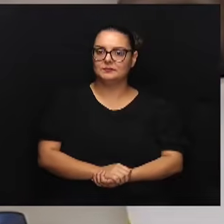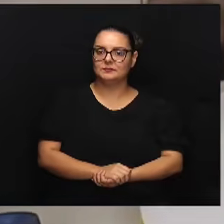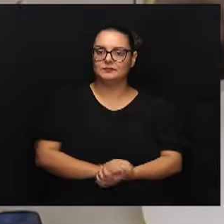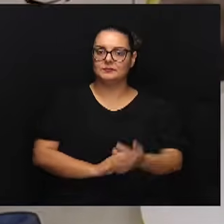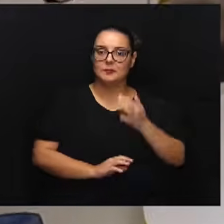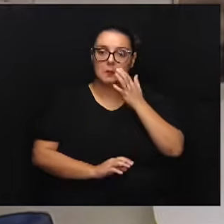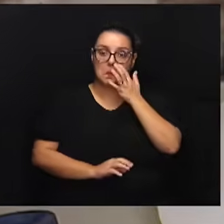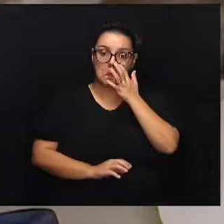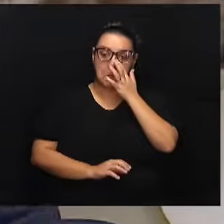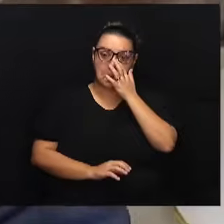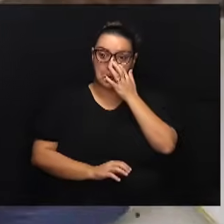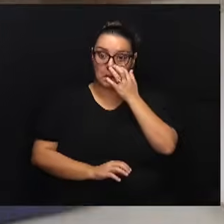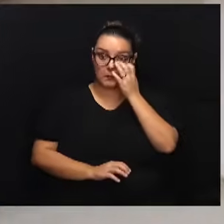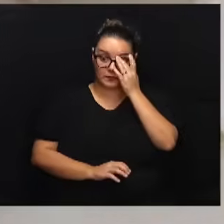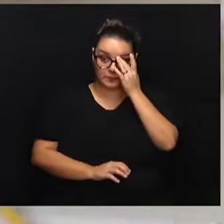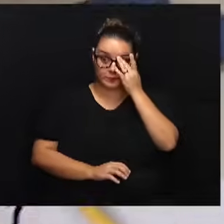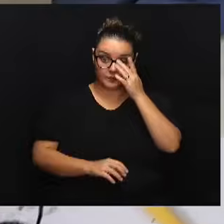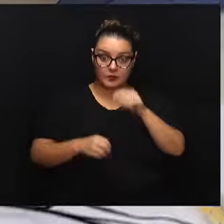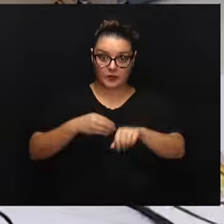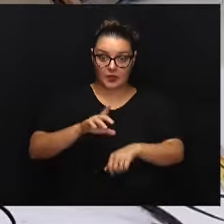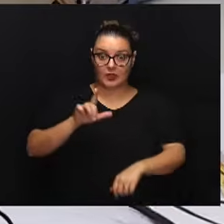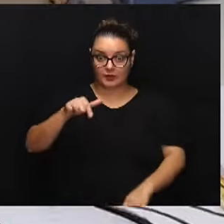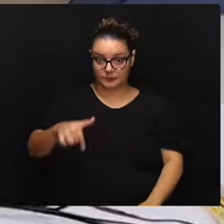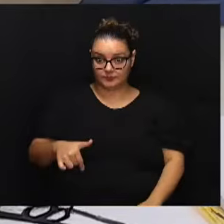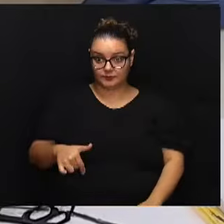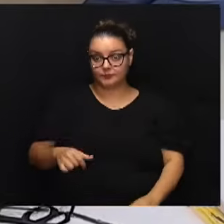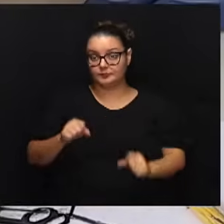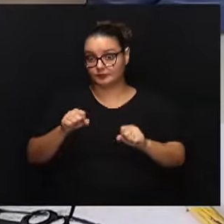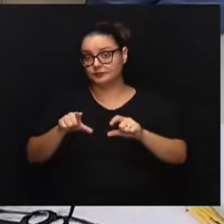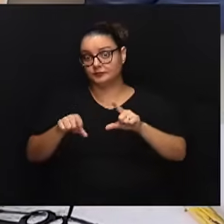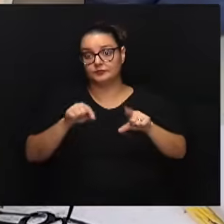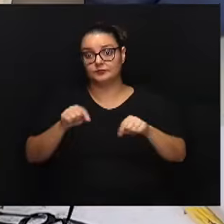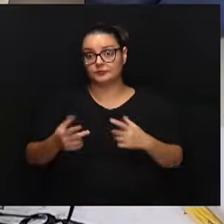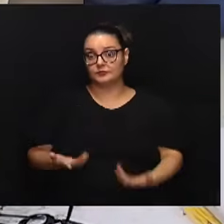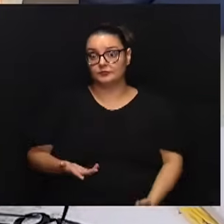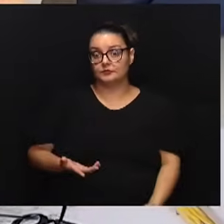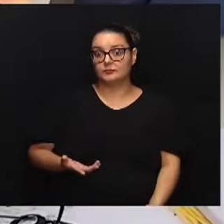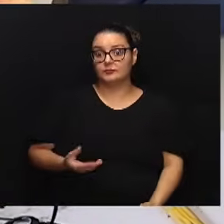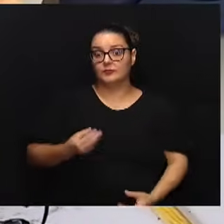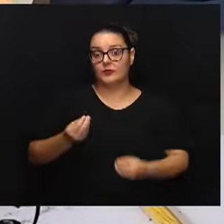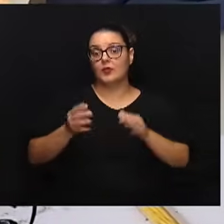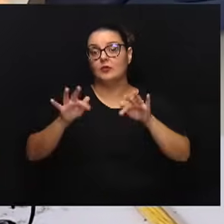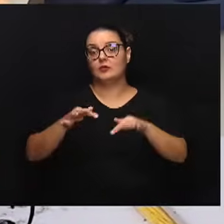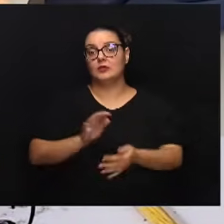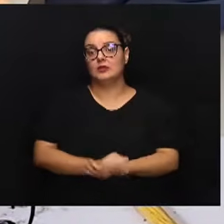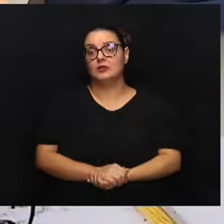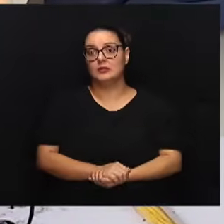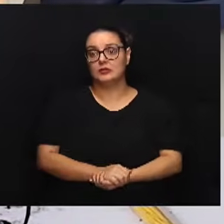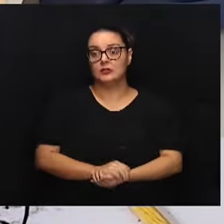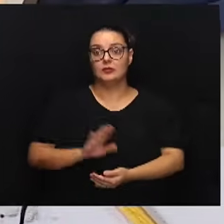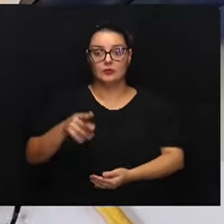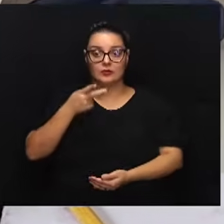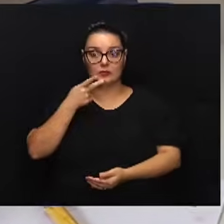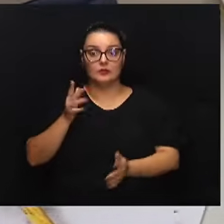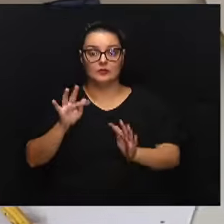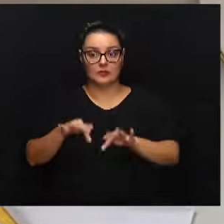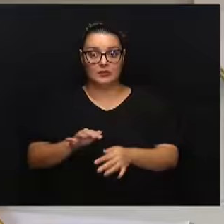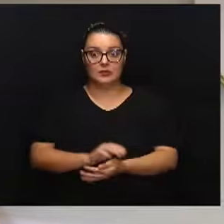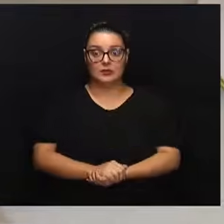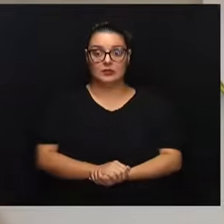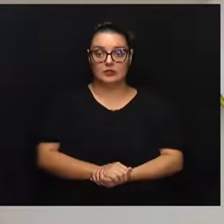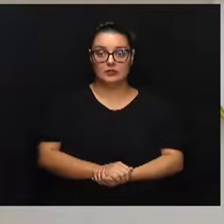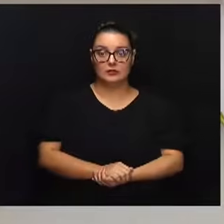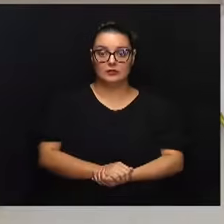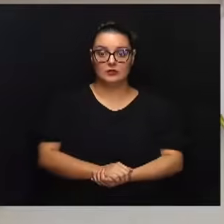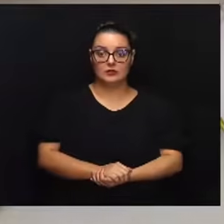E aí, a dica que eu dou depois, vocês podem escolher como vão finalizar a obra. Quando eu falo finalizar a obra, na